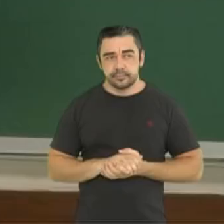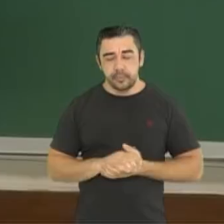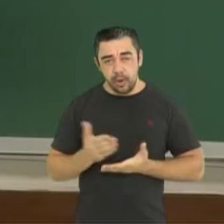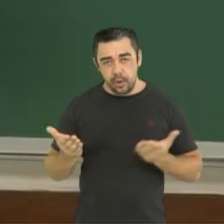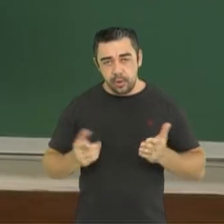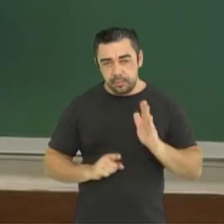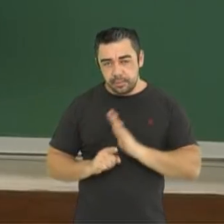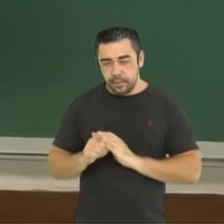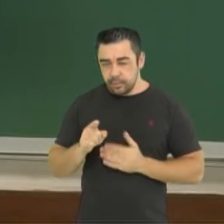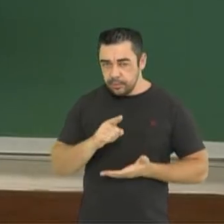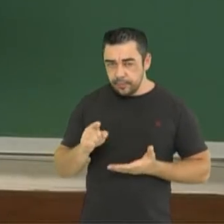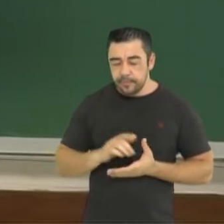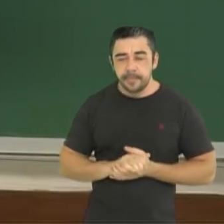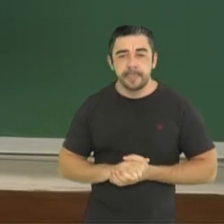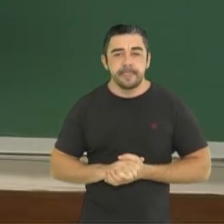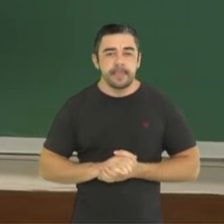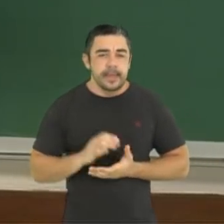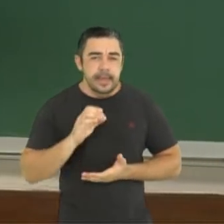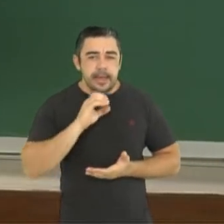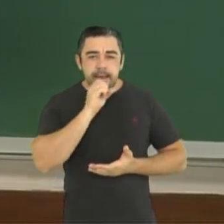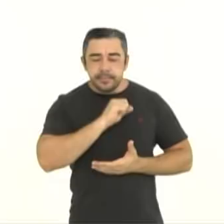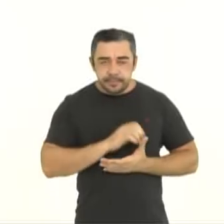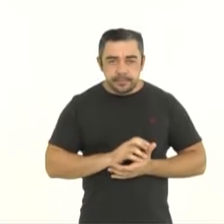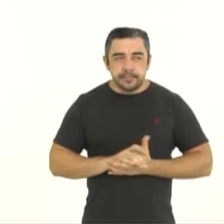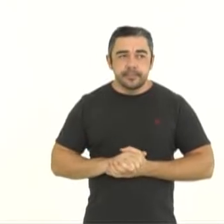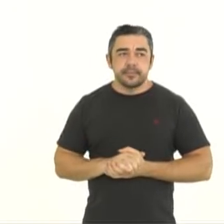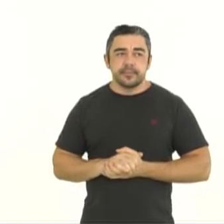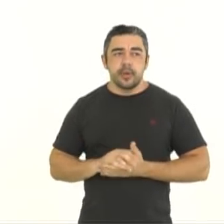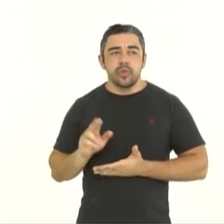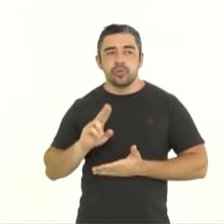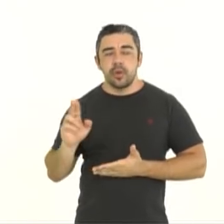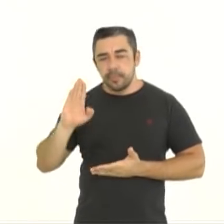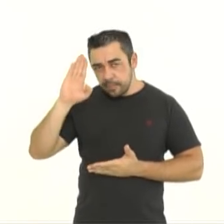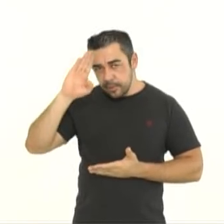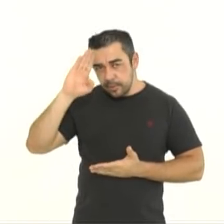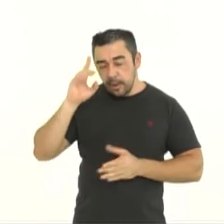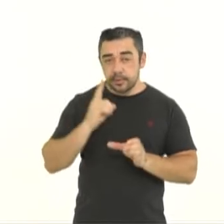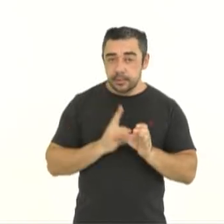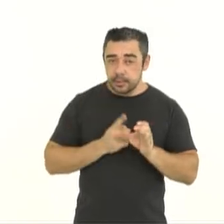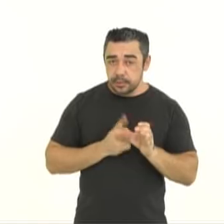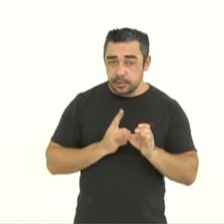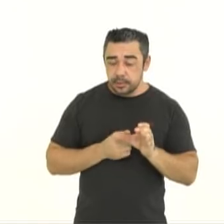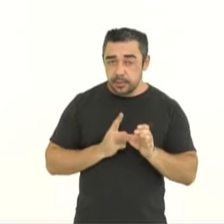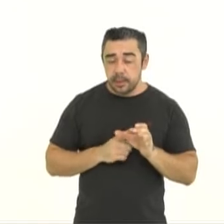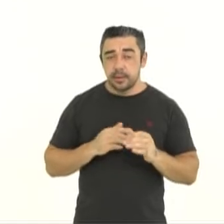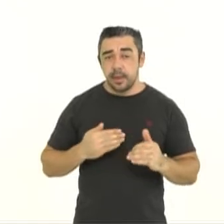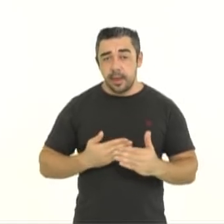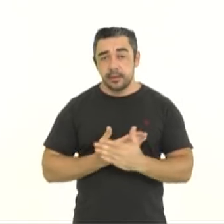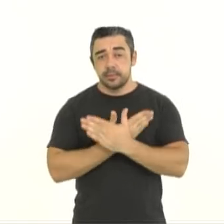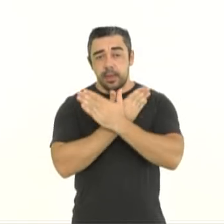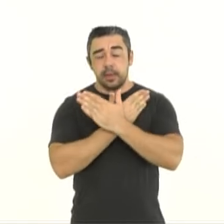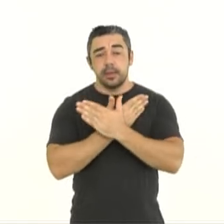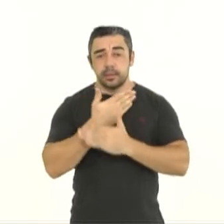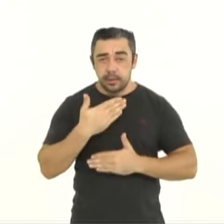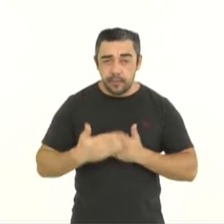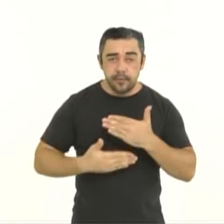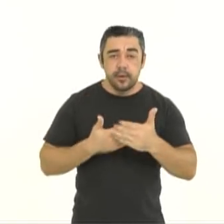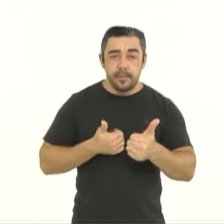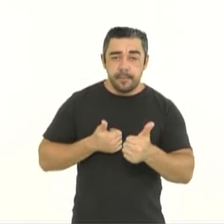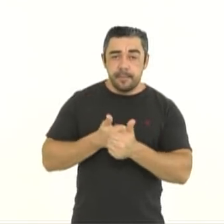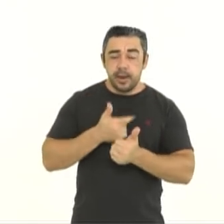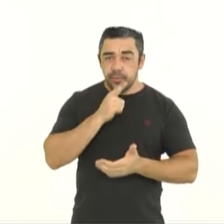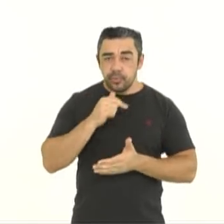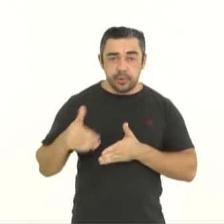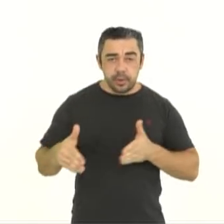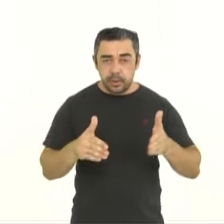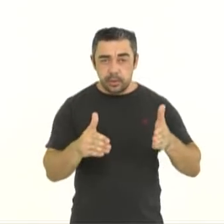Olha lá, vamos para um quiz? Rapidinho. Nome da principal cidade asteca que desenvolveu-se nas proximidades